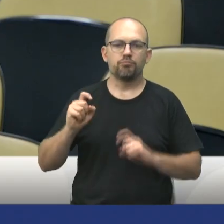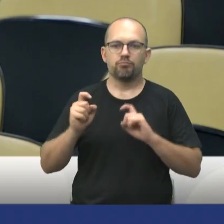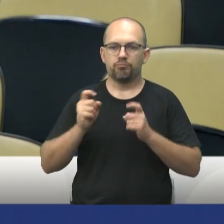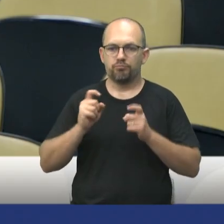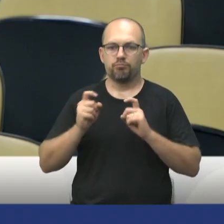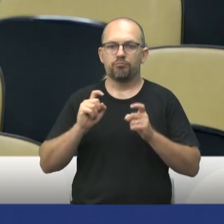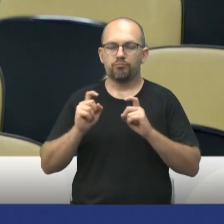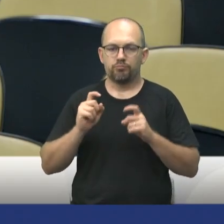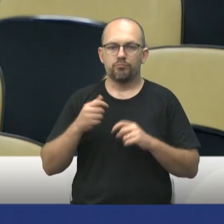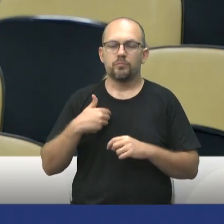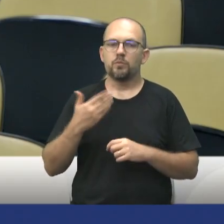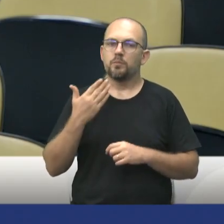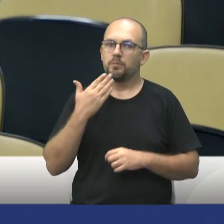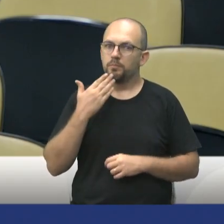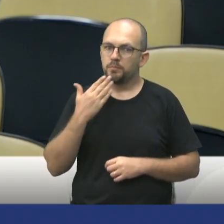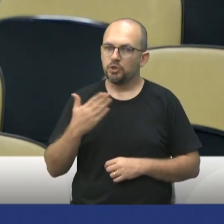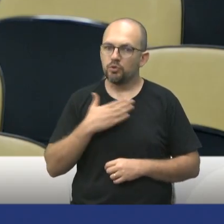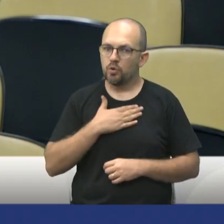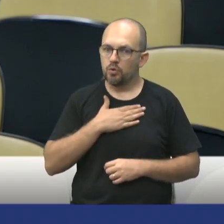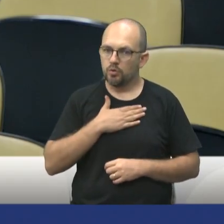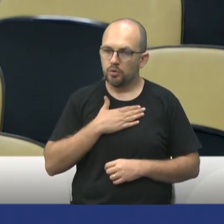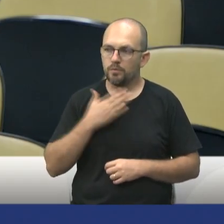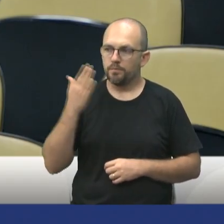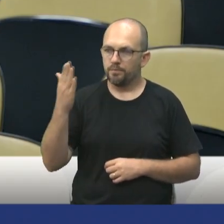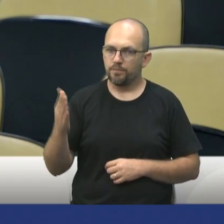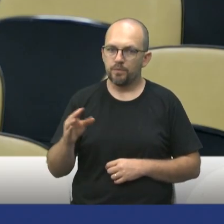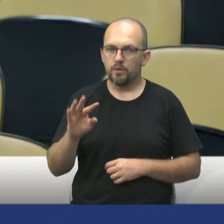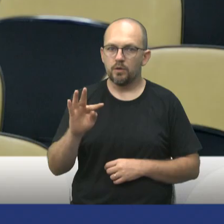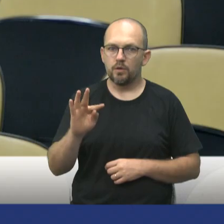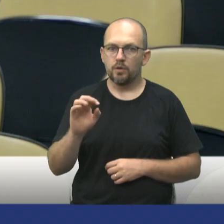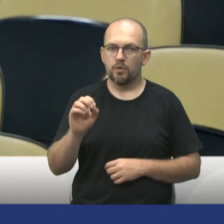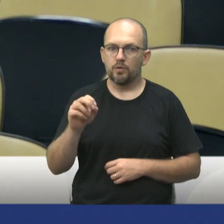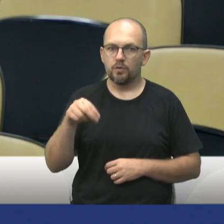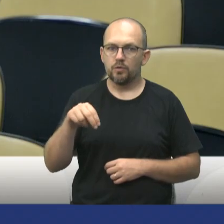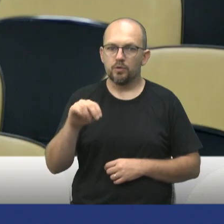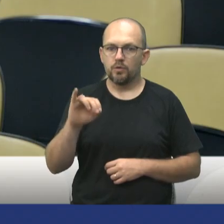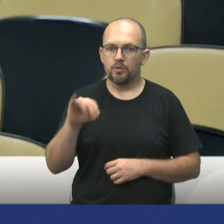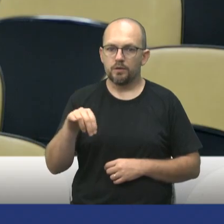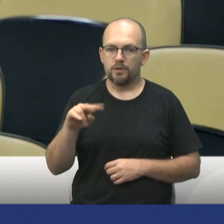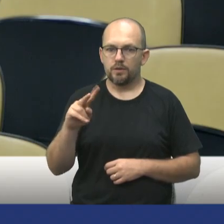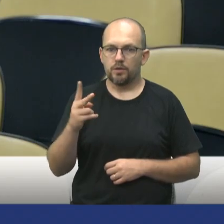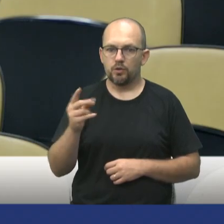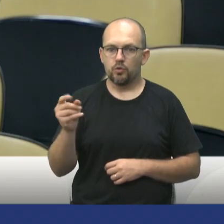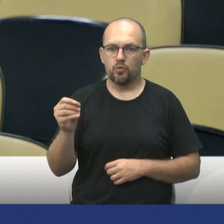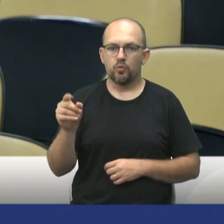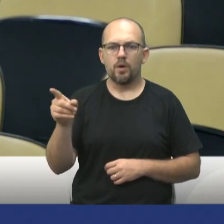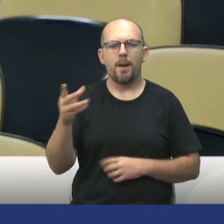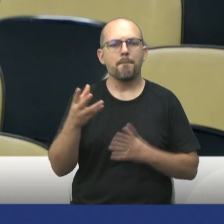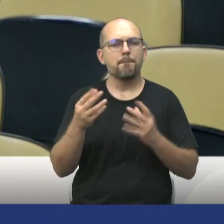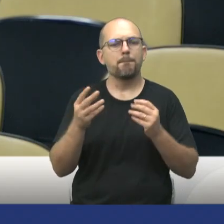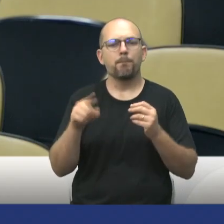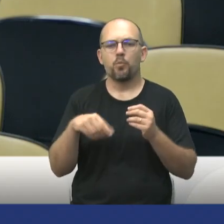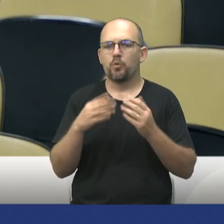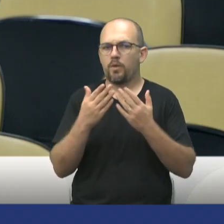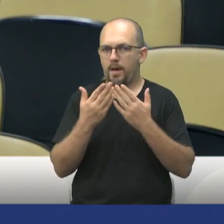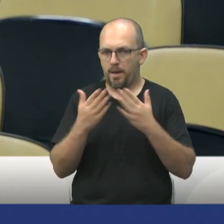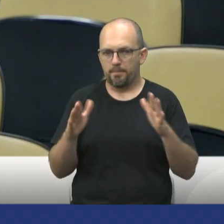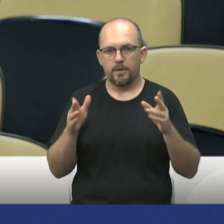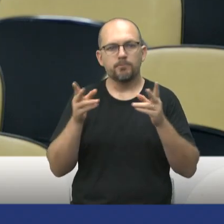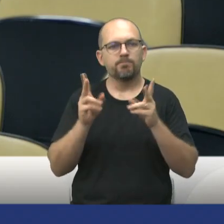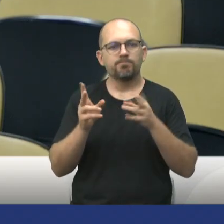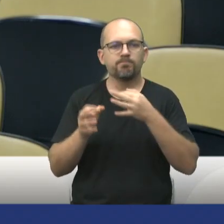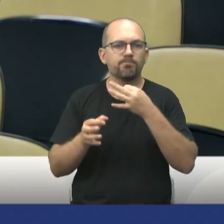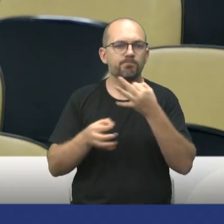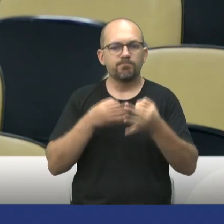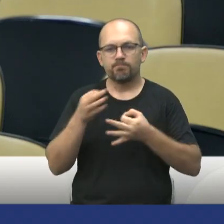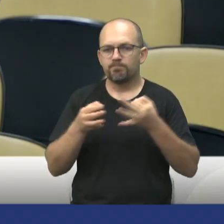de pedir, né, na pessoa do Toninho, eu sei que ele é muito assim, aberto também a todas as